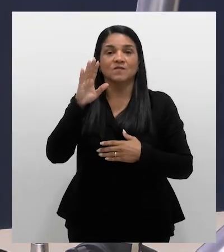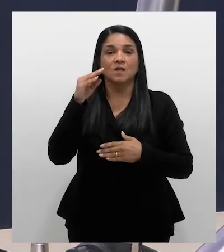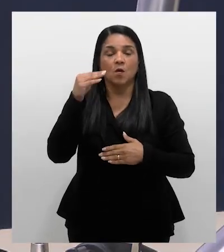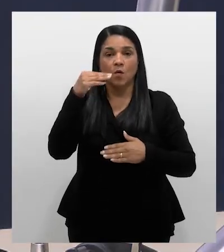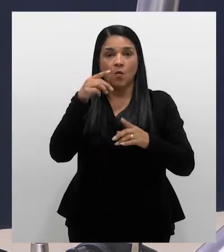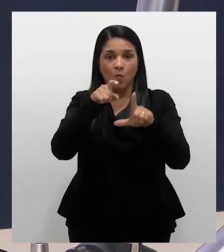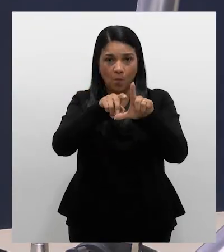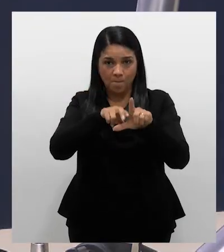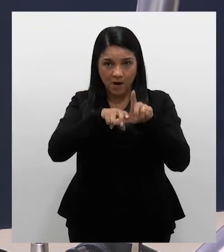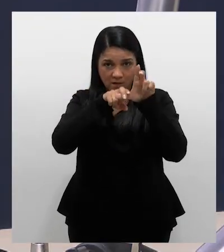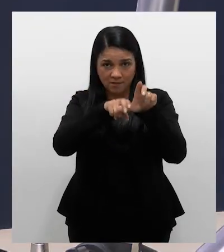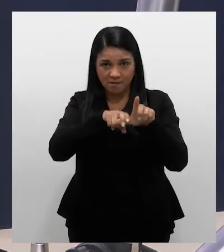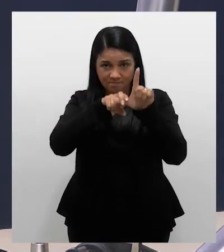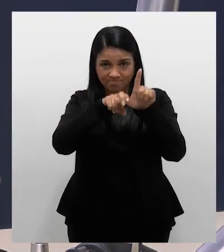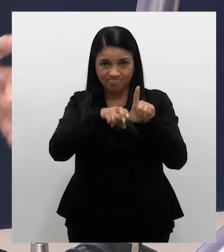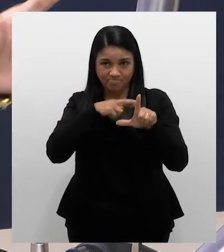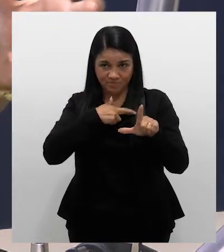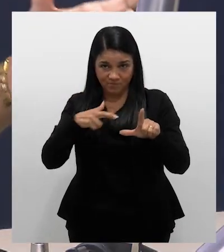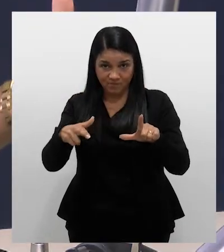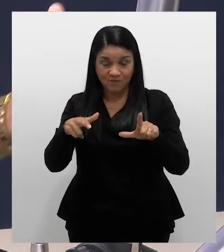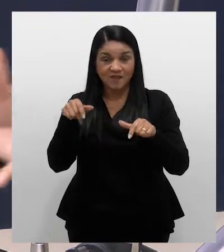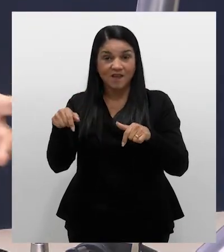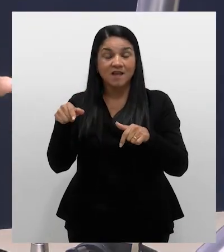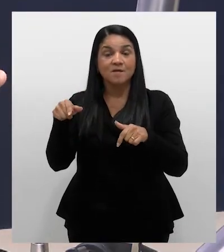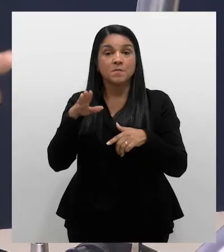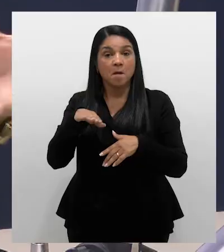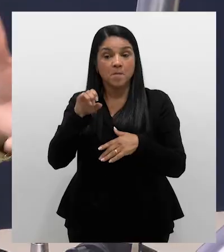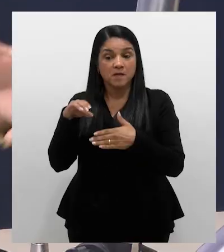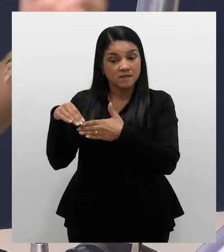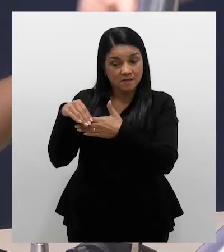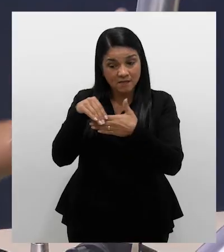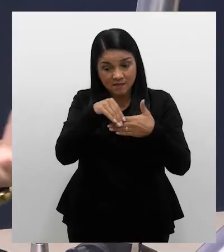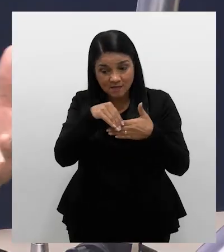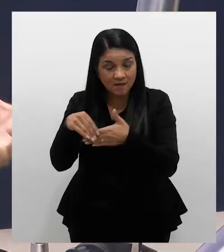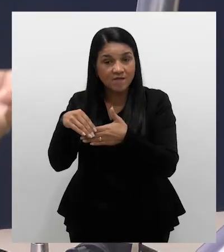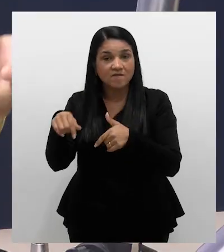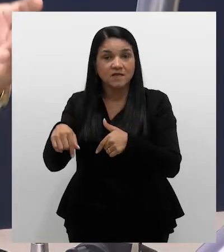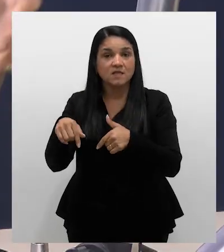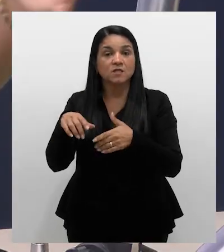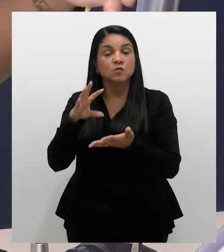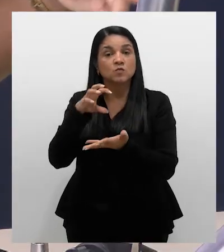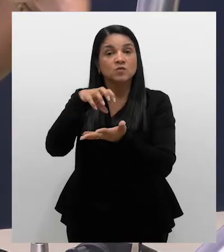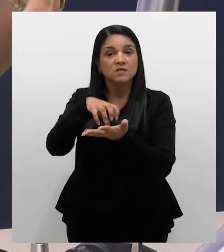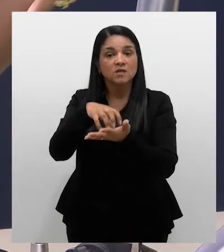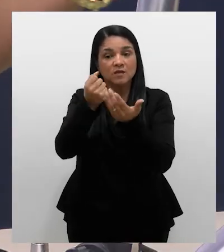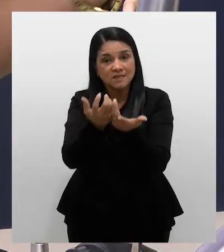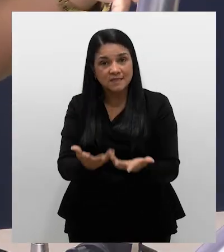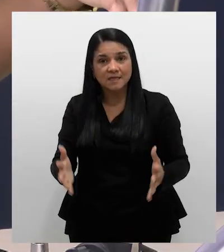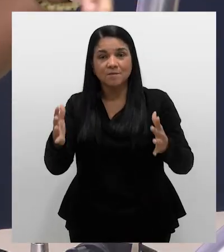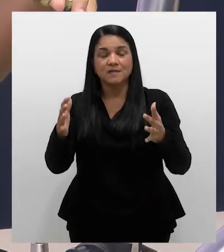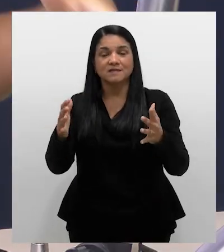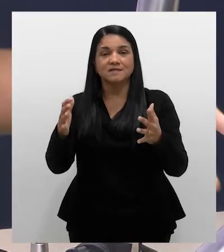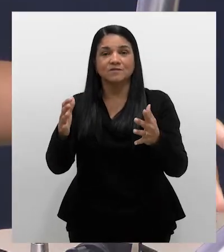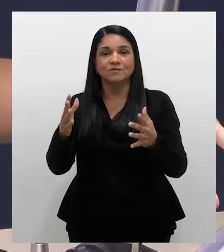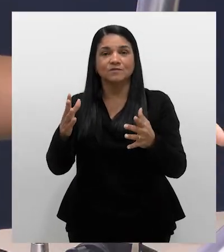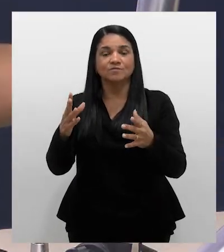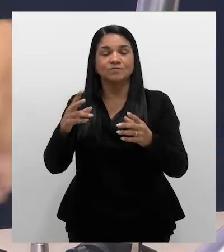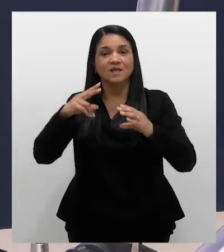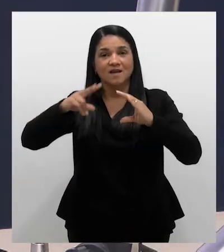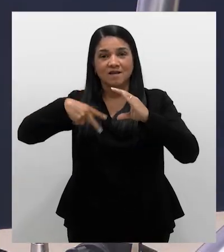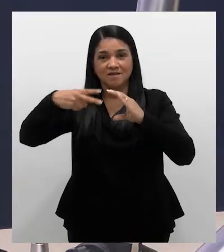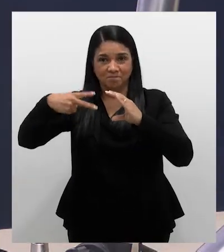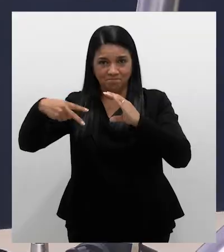Câmara Municipal, a gente vinha para o centro, ela trazia a gente via aquela celebração